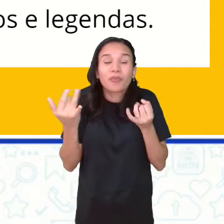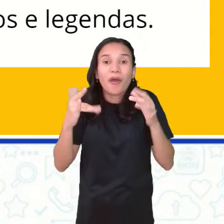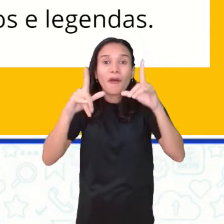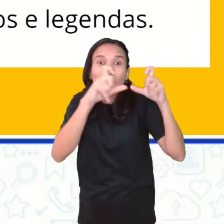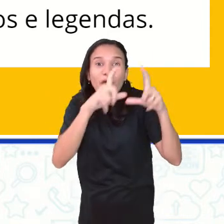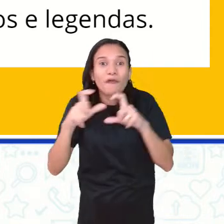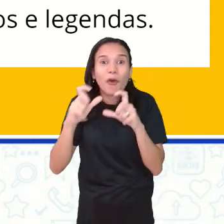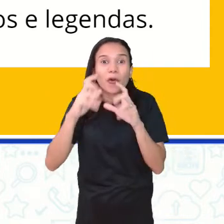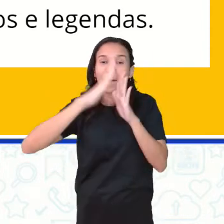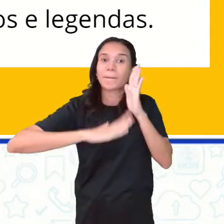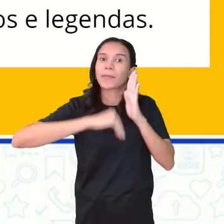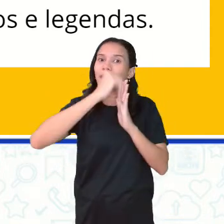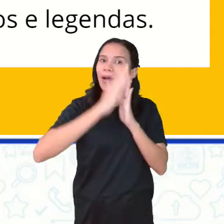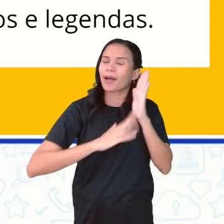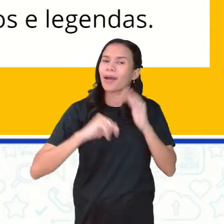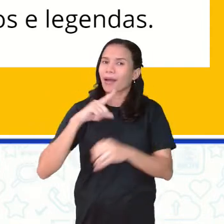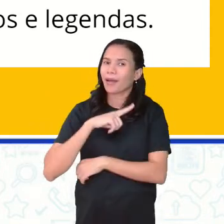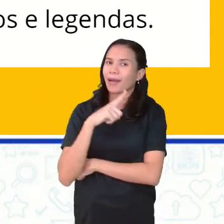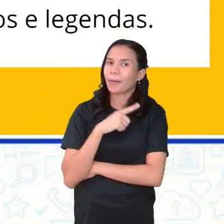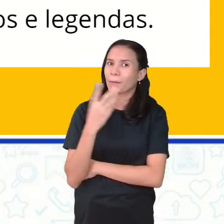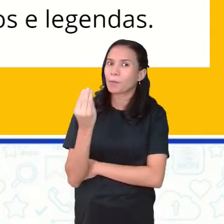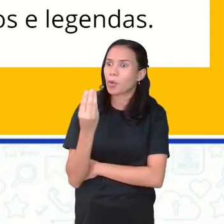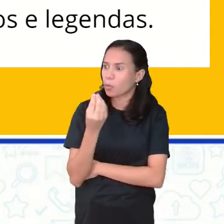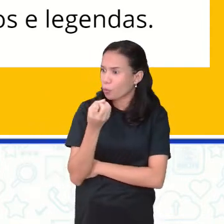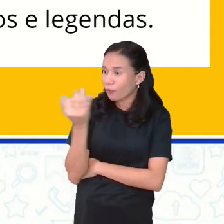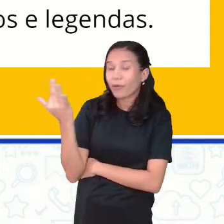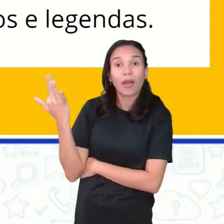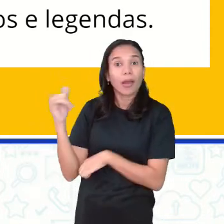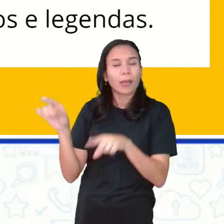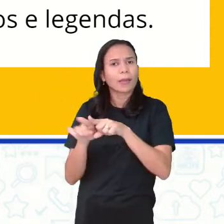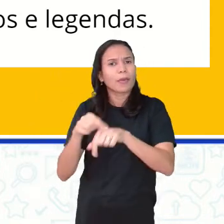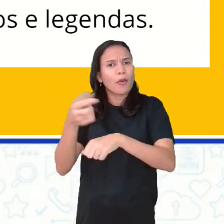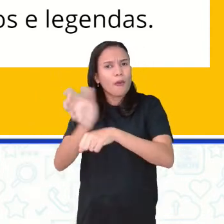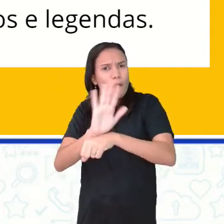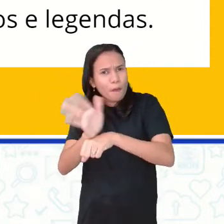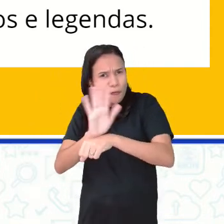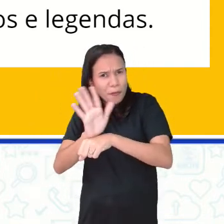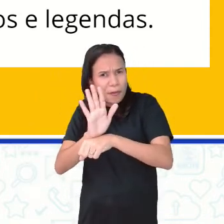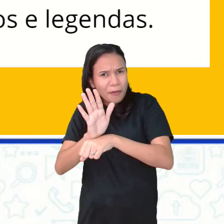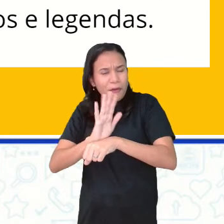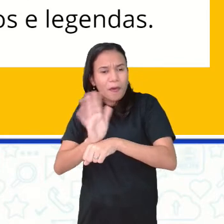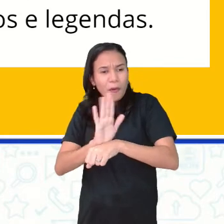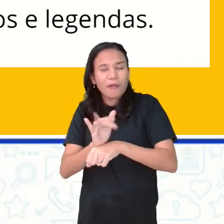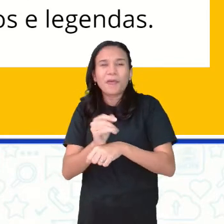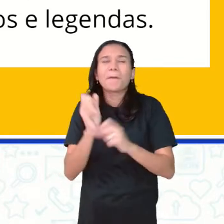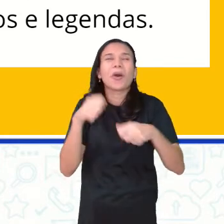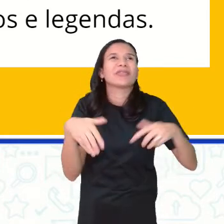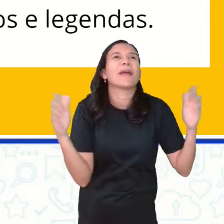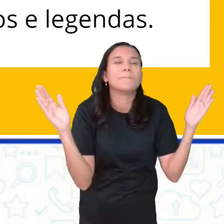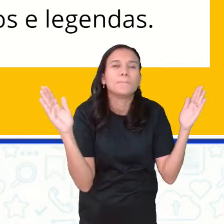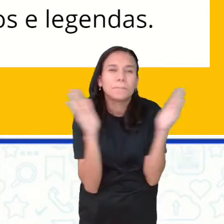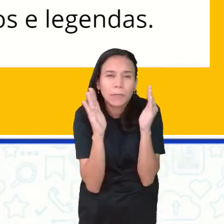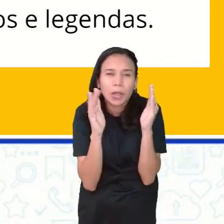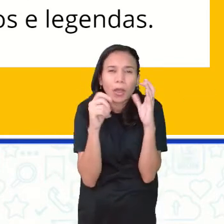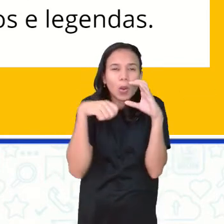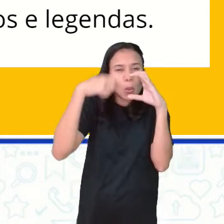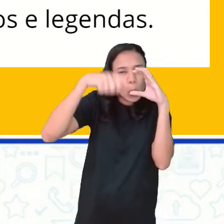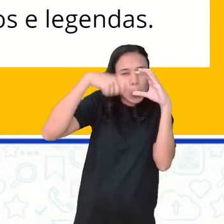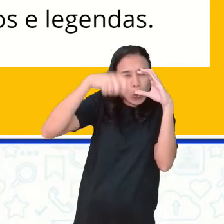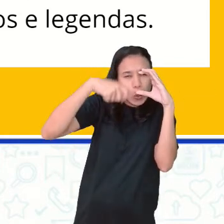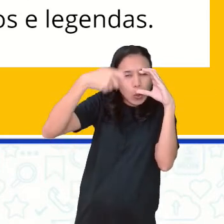uma pintura e também de um filme produzido, mesmo sendo um curta, não é? Tem